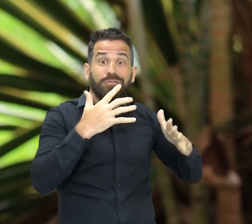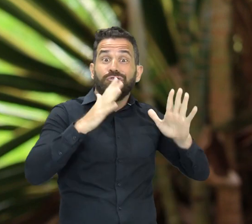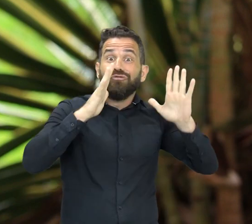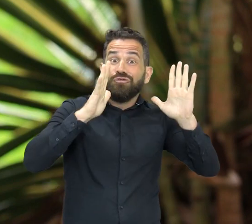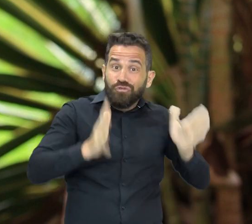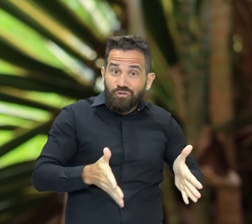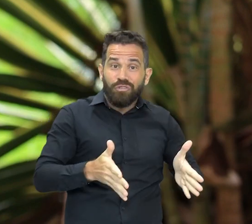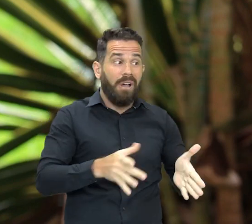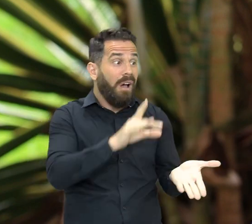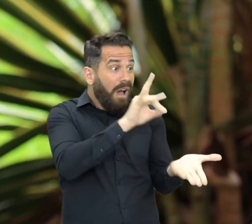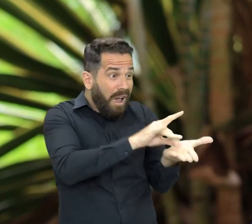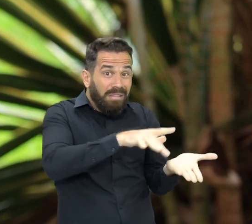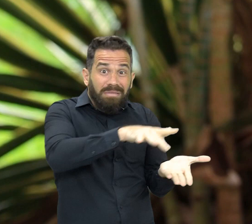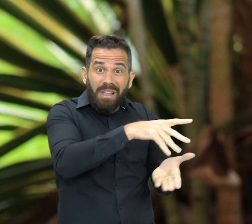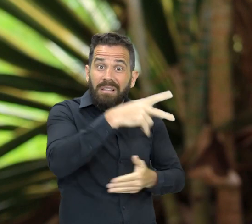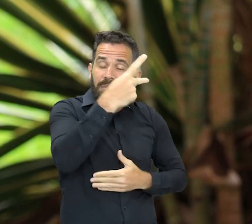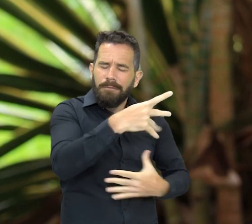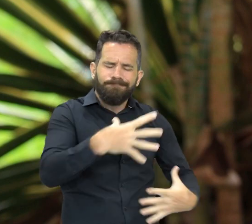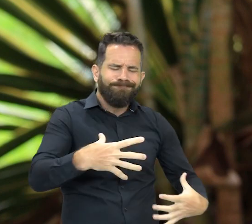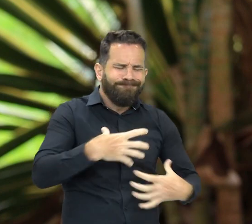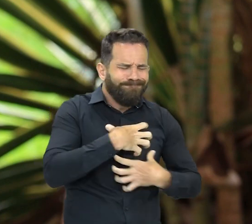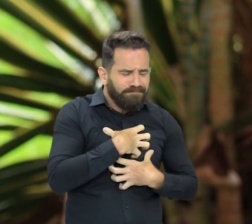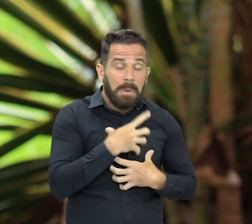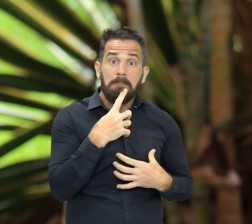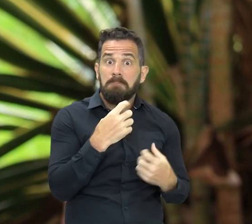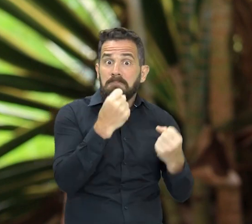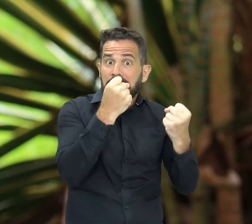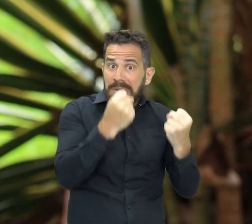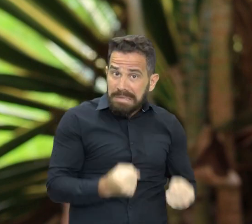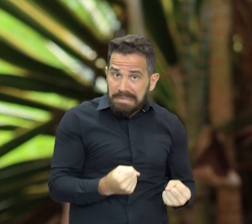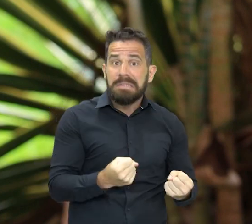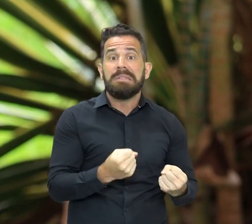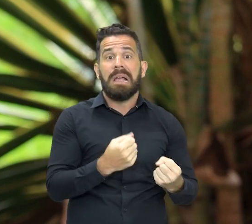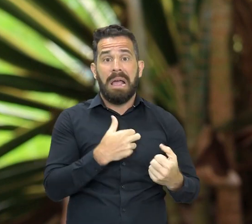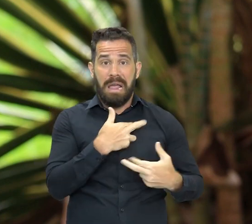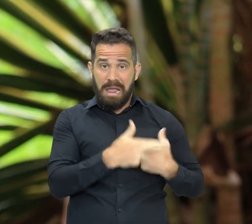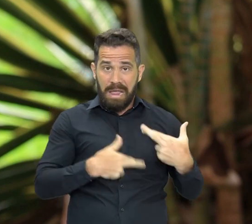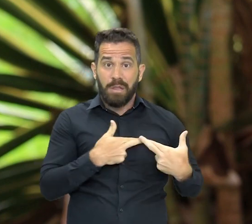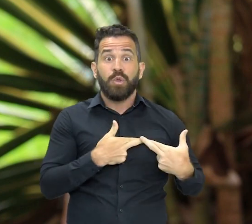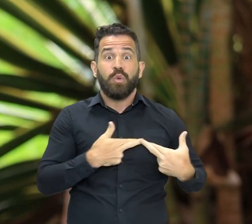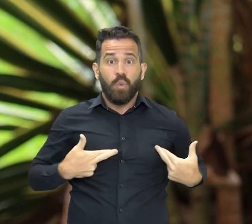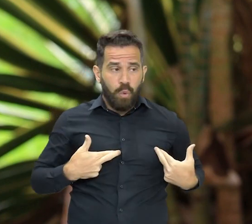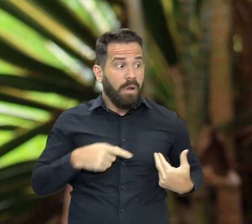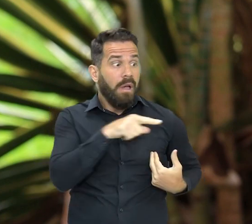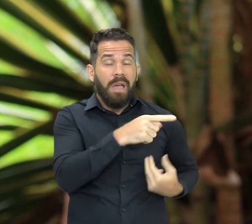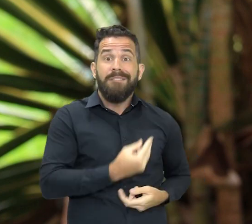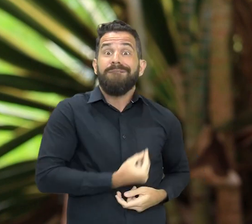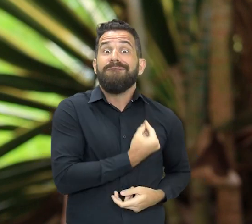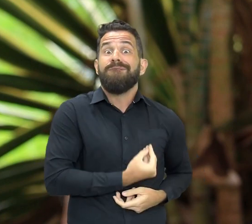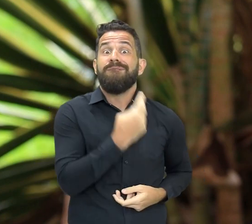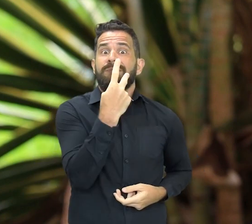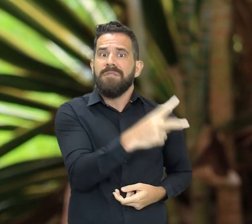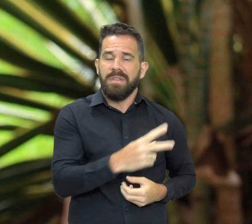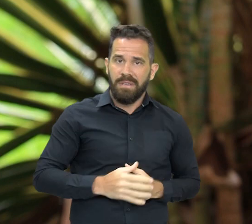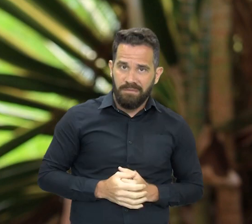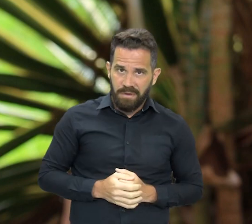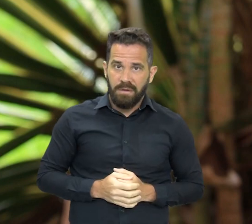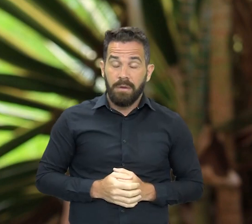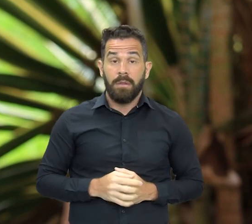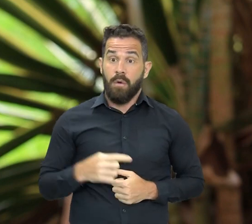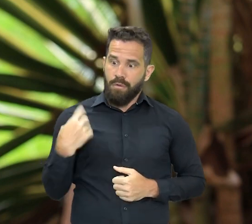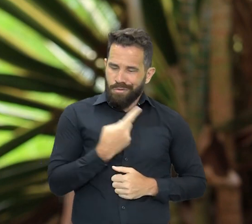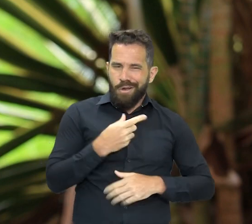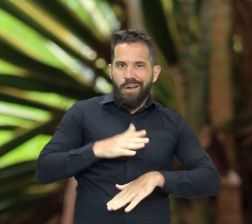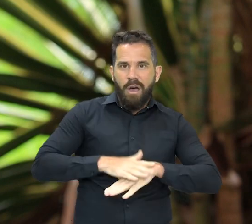dessa realidade, que é uma realidade de luto em que ele estava vivenciando. Então, quando a